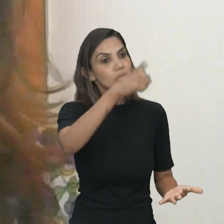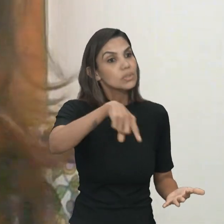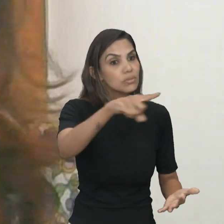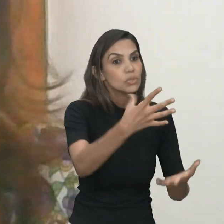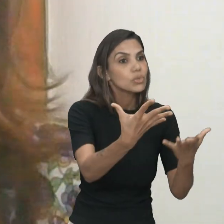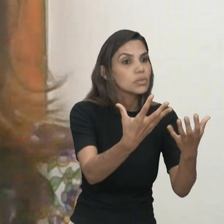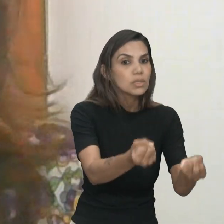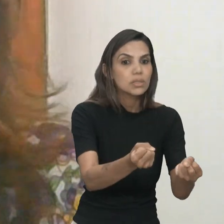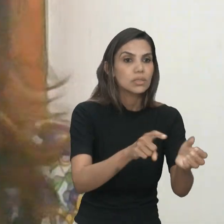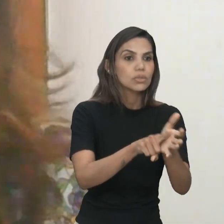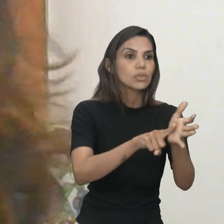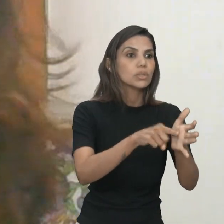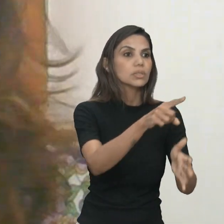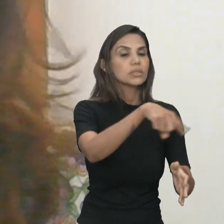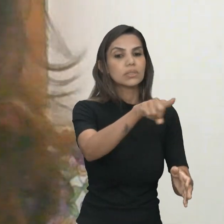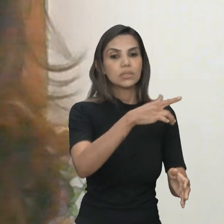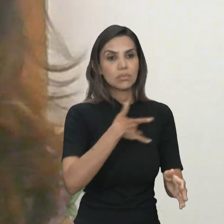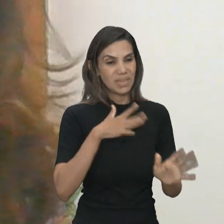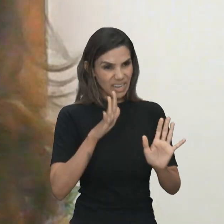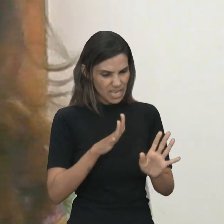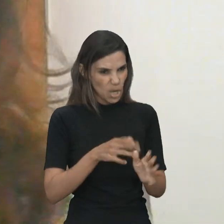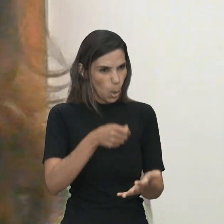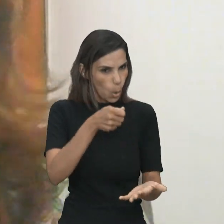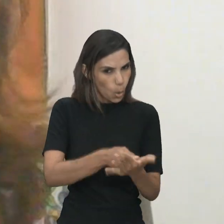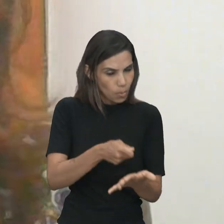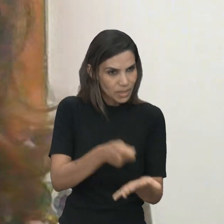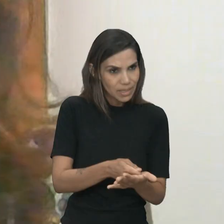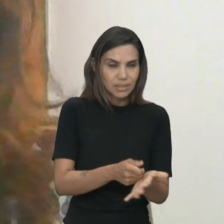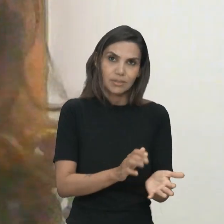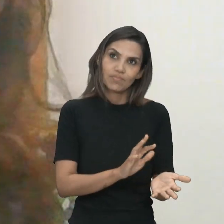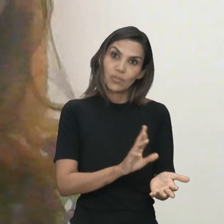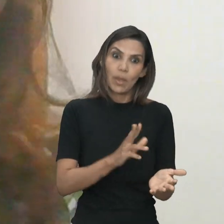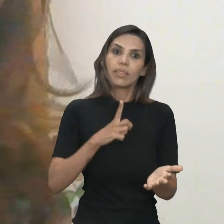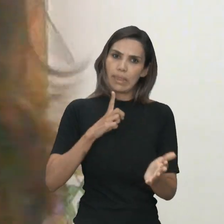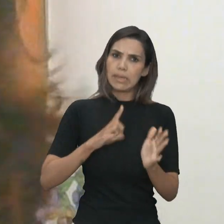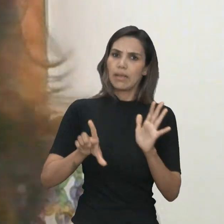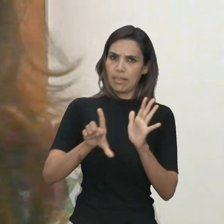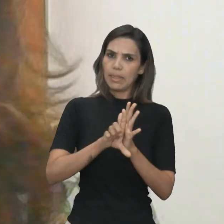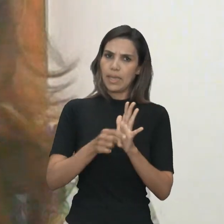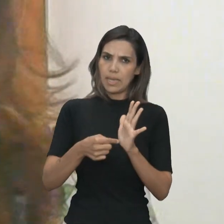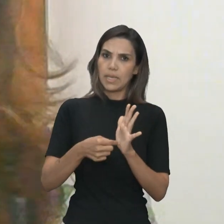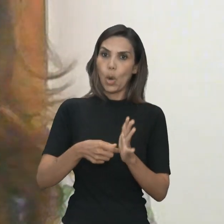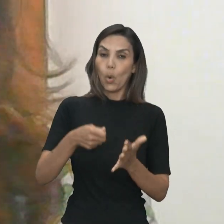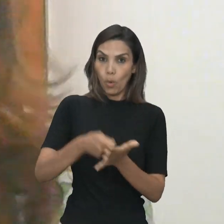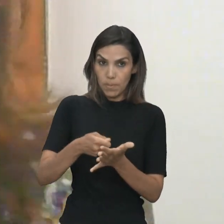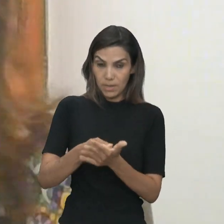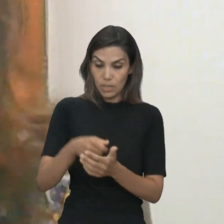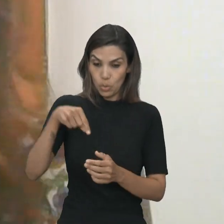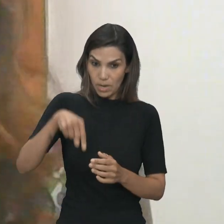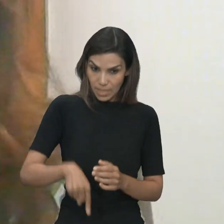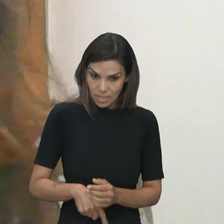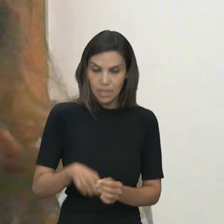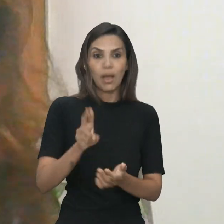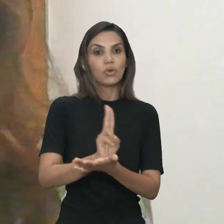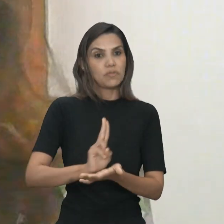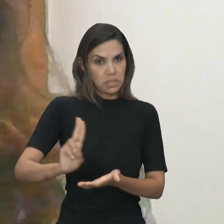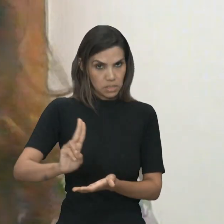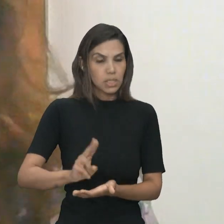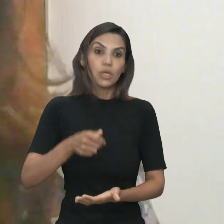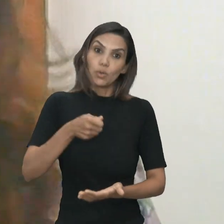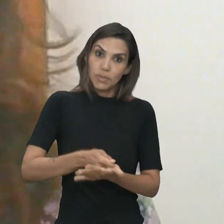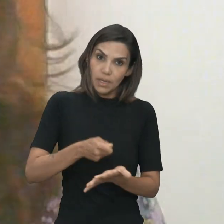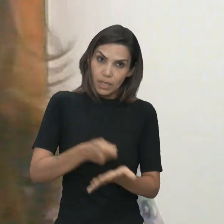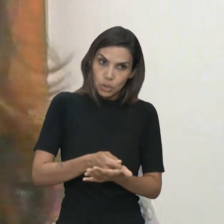aceitaram, porque ele não é obrigatório o servidor fazer, né? É dada essa oportunidade, ele não é obrigado a fazer, ele pode recusar, né?